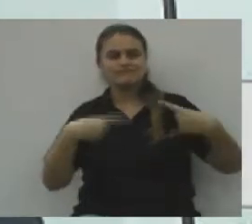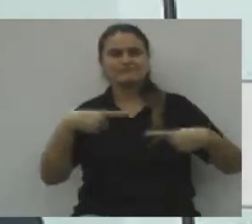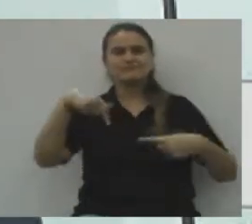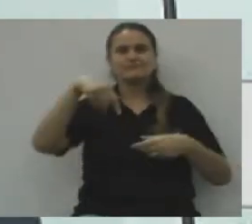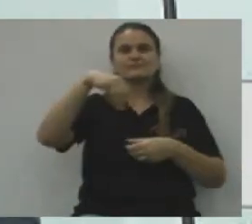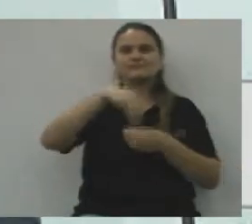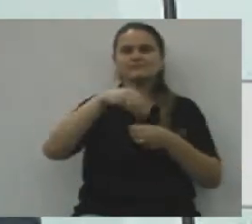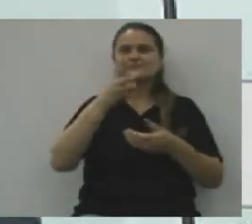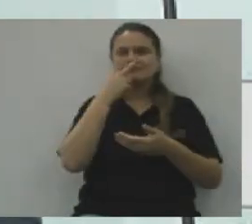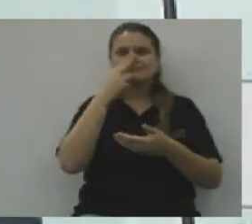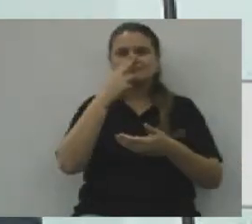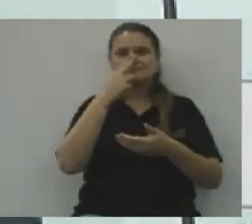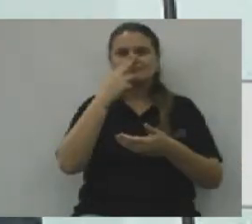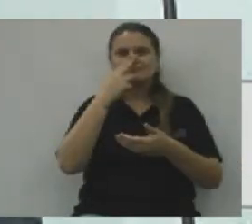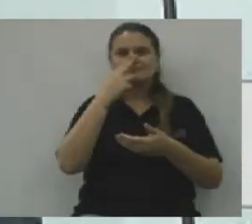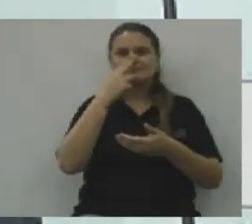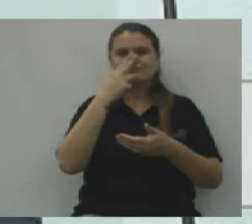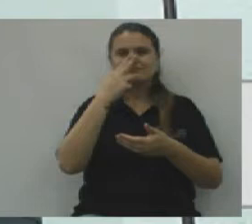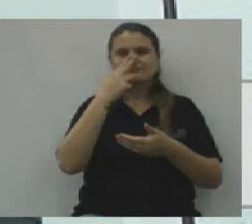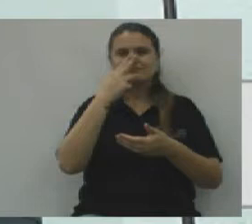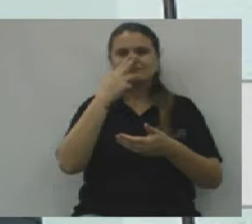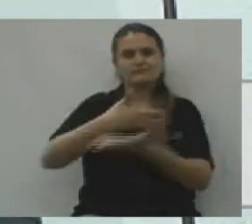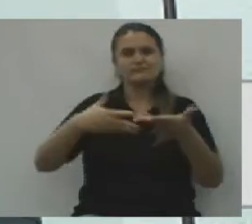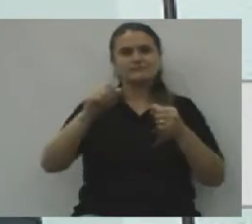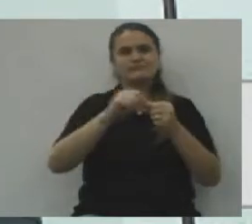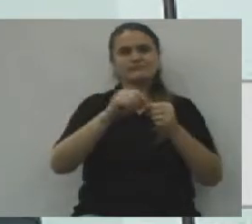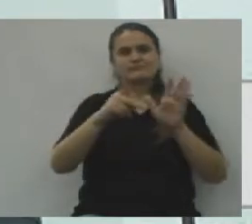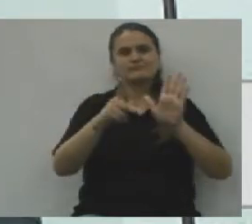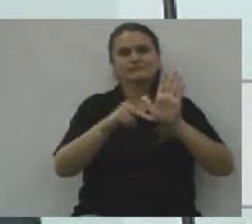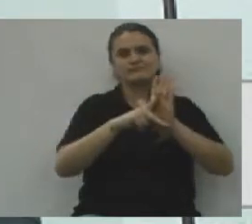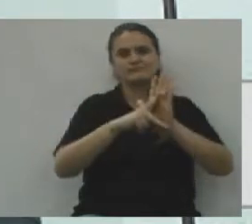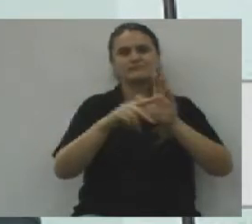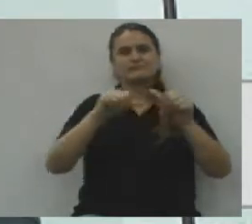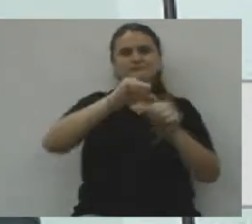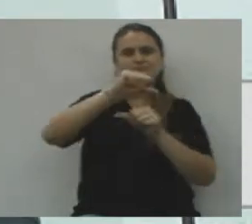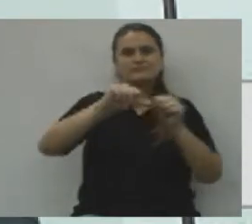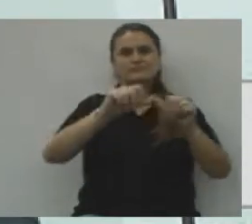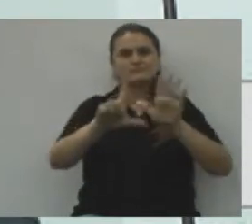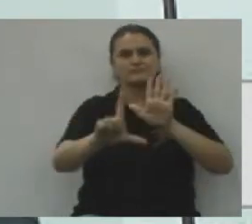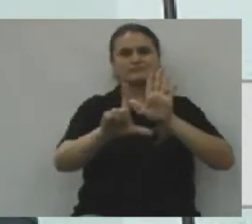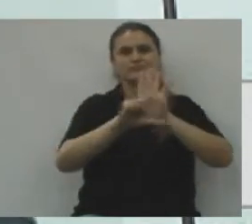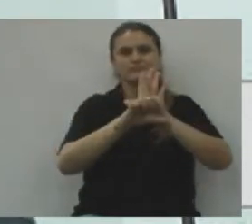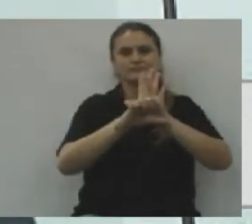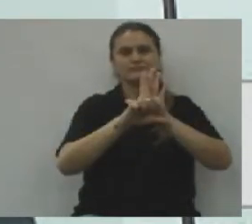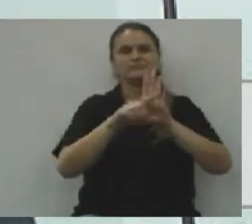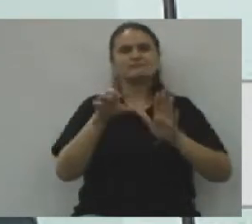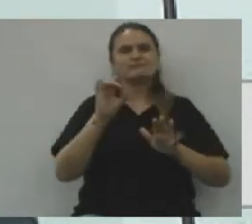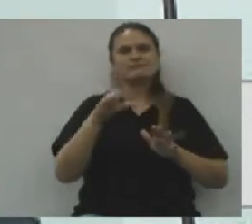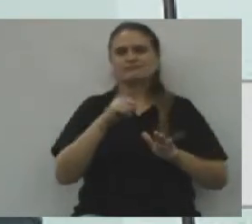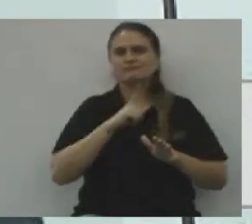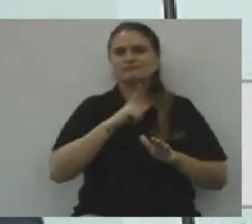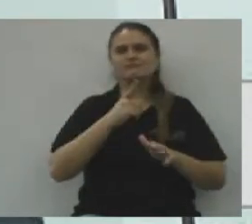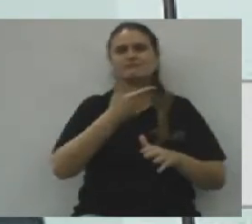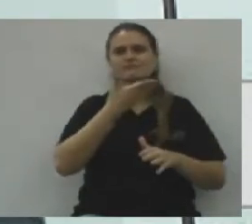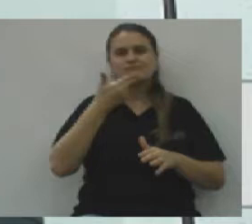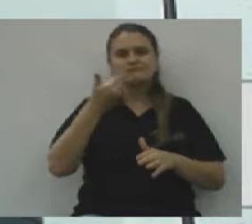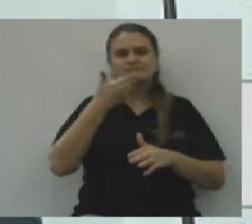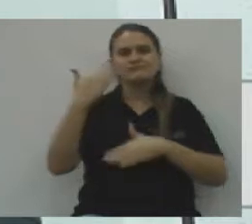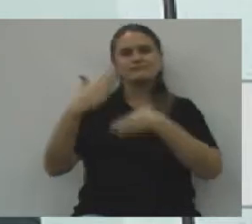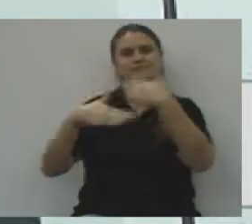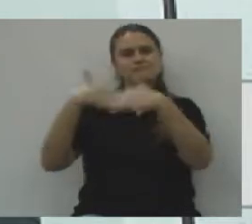dentro, se transforma um fluxo em lei que só tende a melhorar e